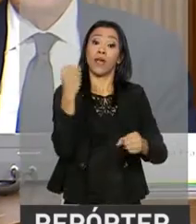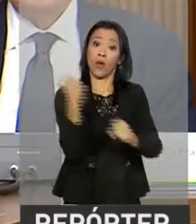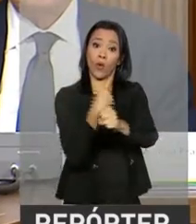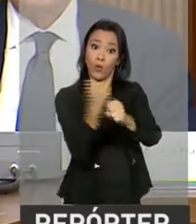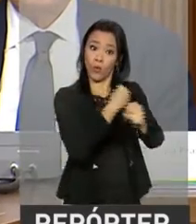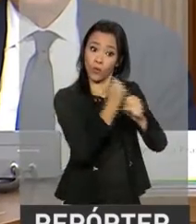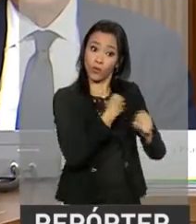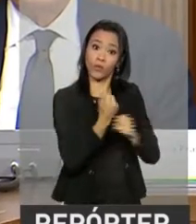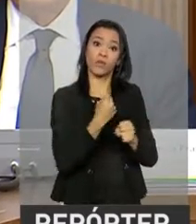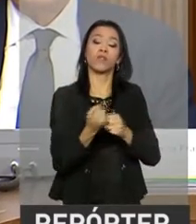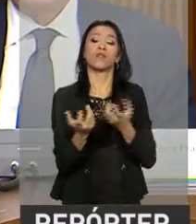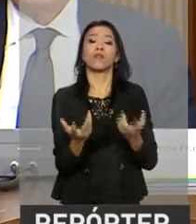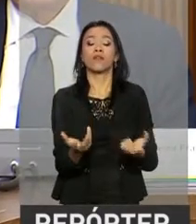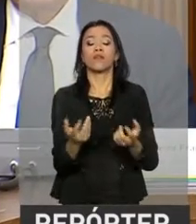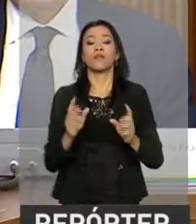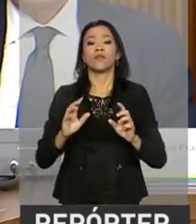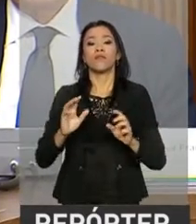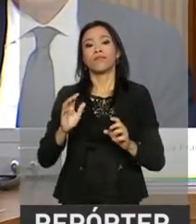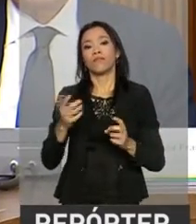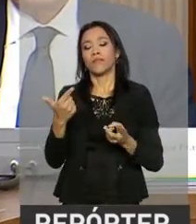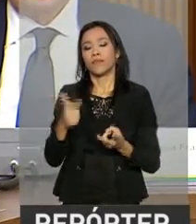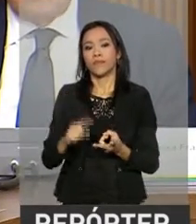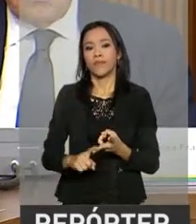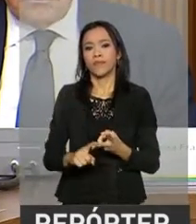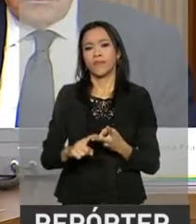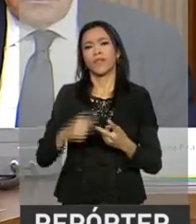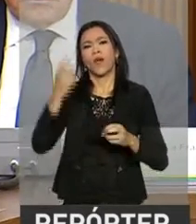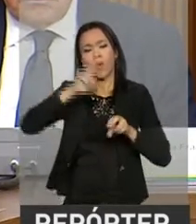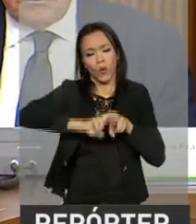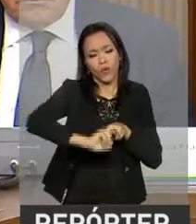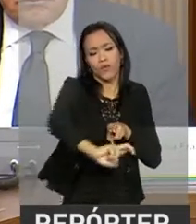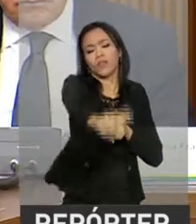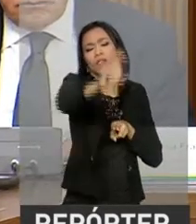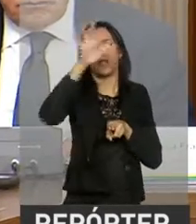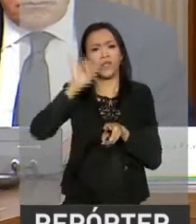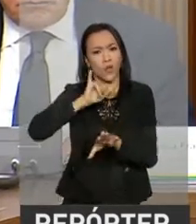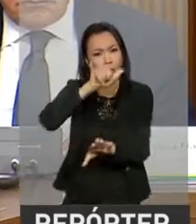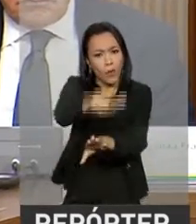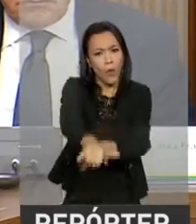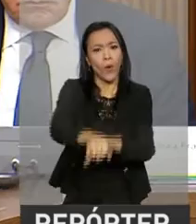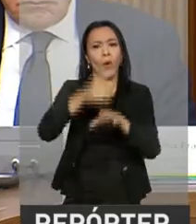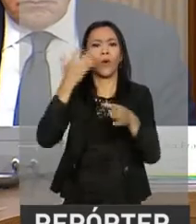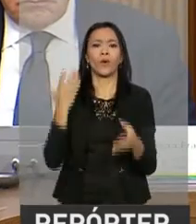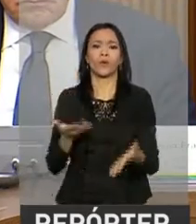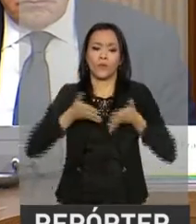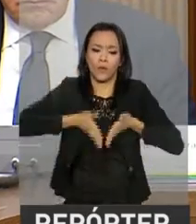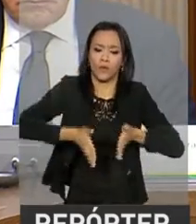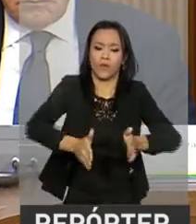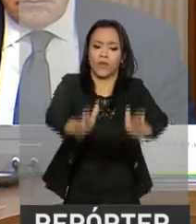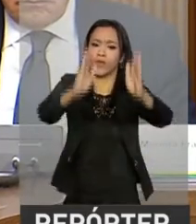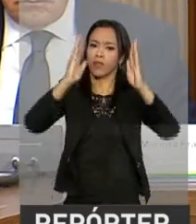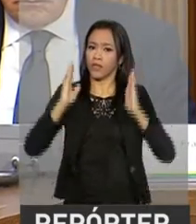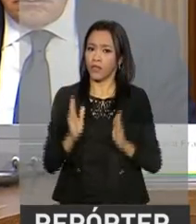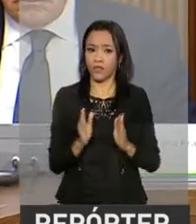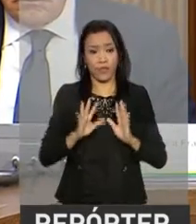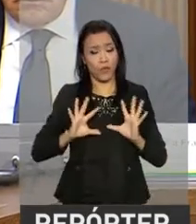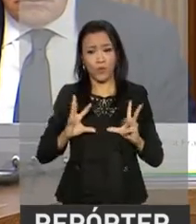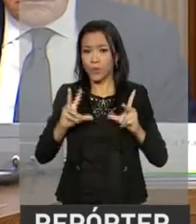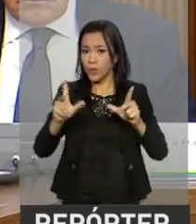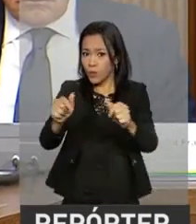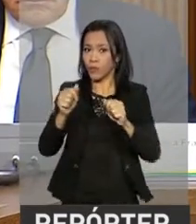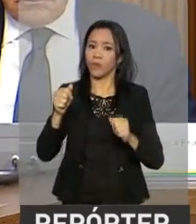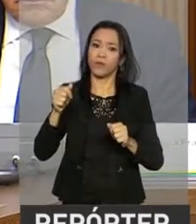a nós as nas rodovias aeroportos ferrovias tudo que nós vamos